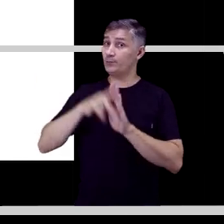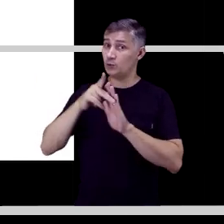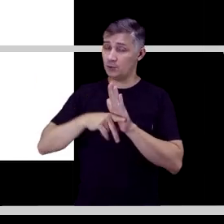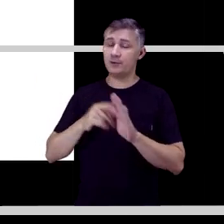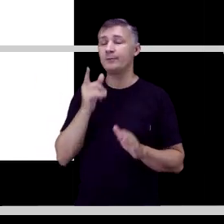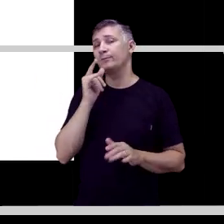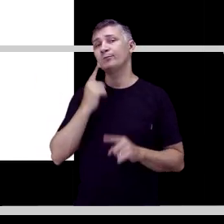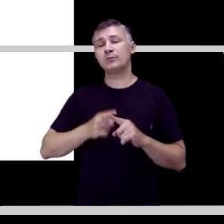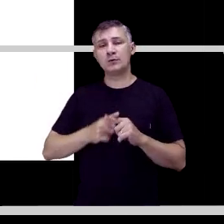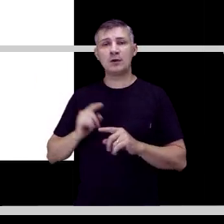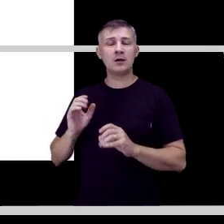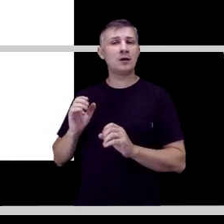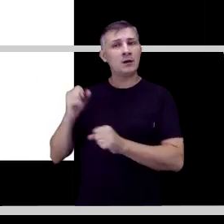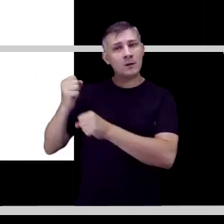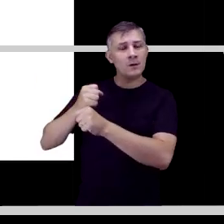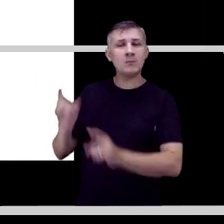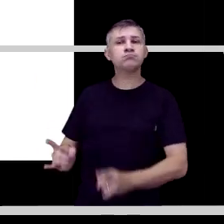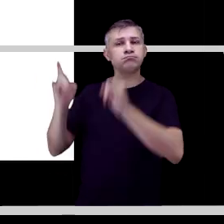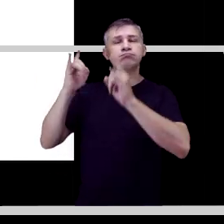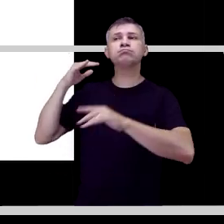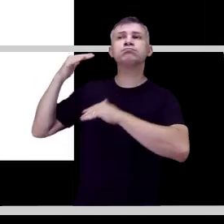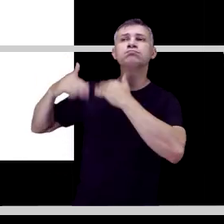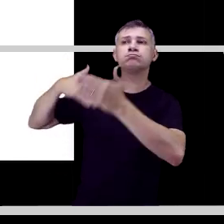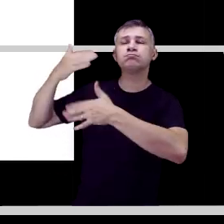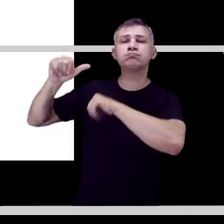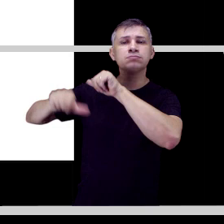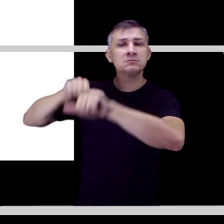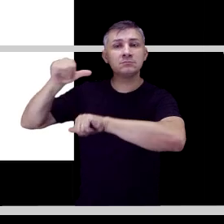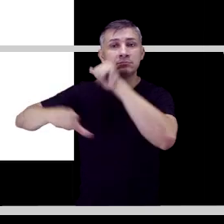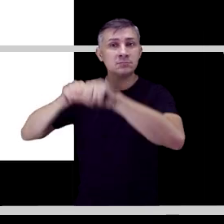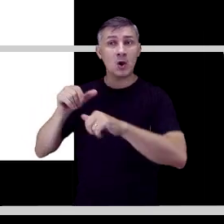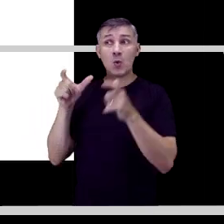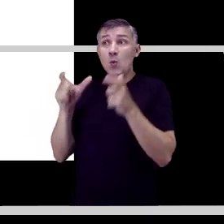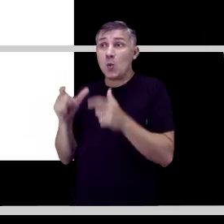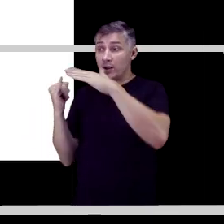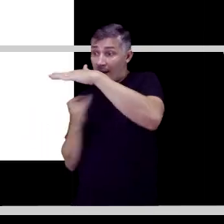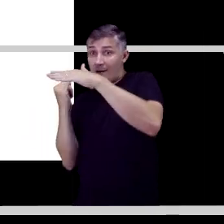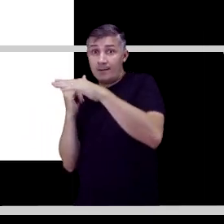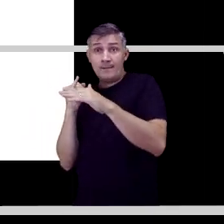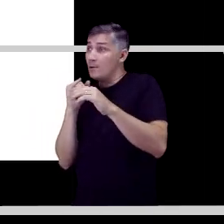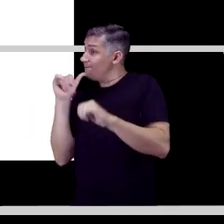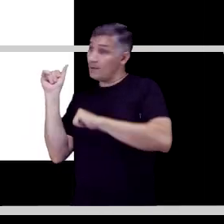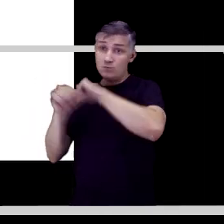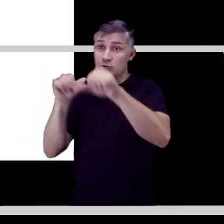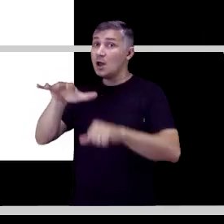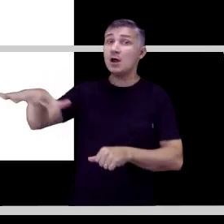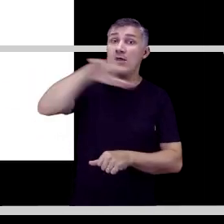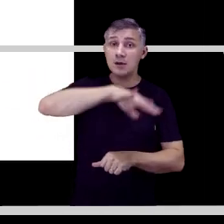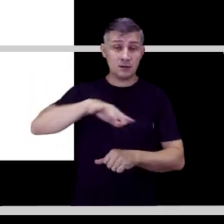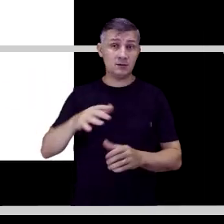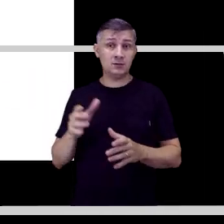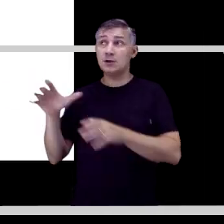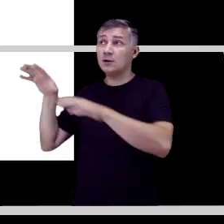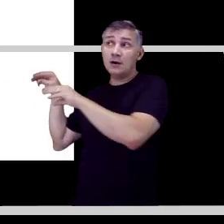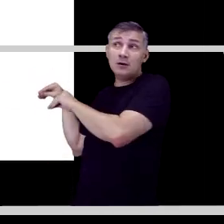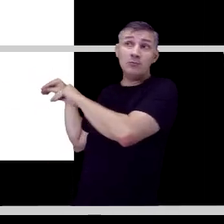em Inhotim nos mostrou que o tempo é um fator muito determinante nos projetos. Os edifícios eles se transformam, eles precisam